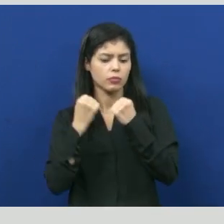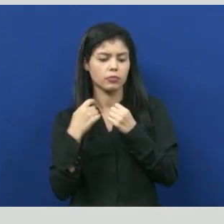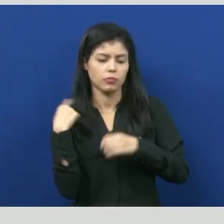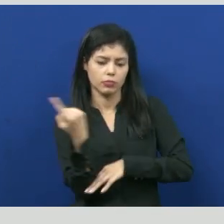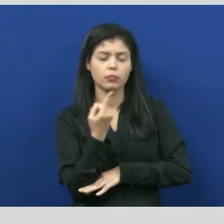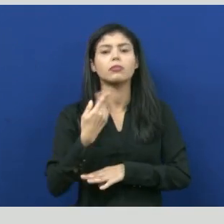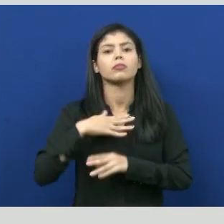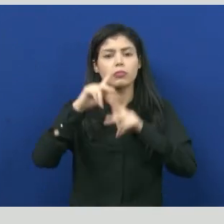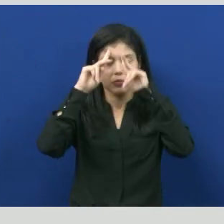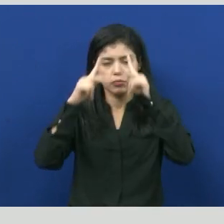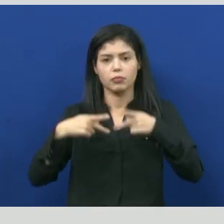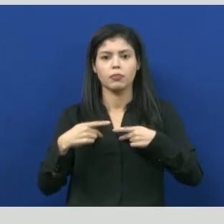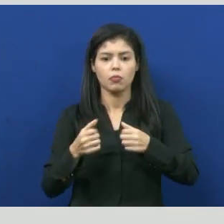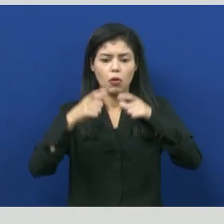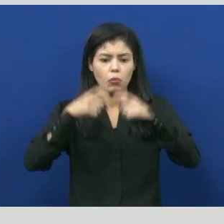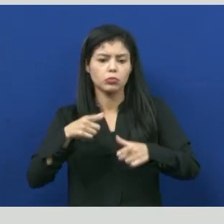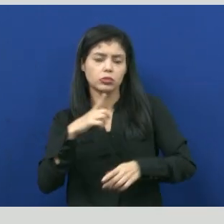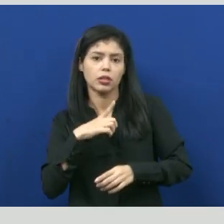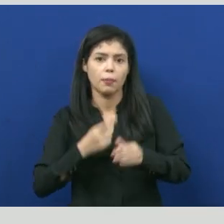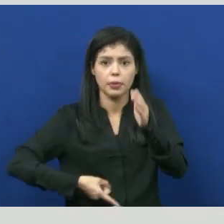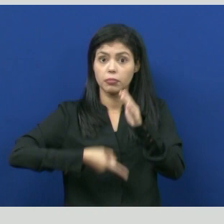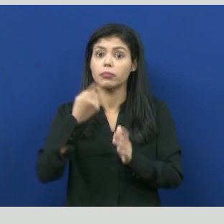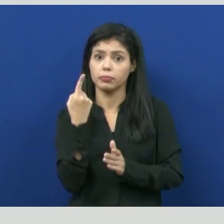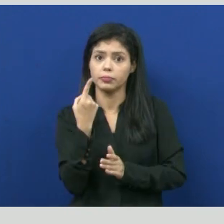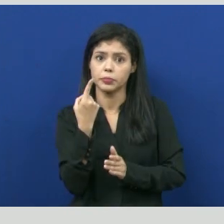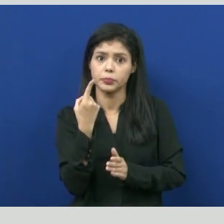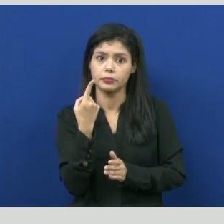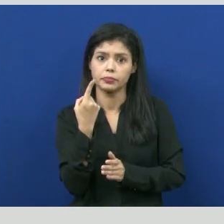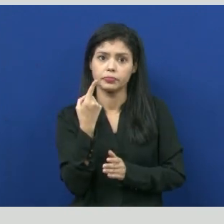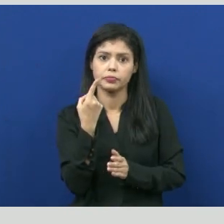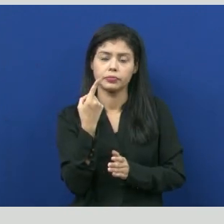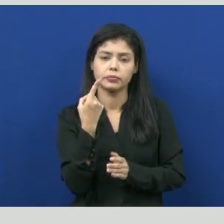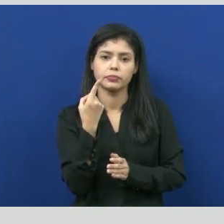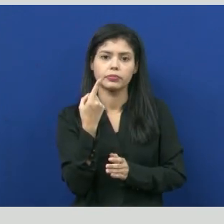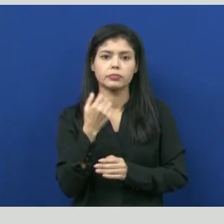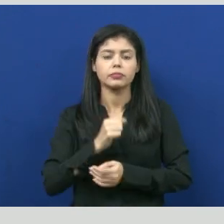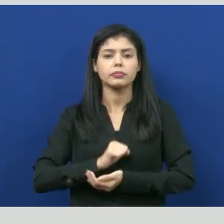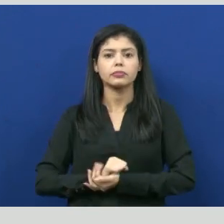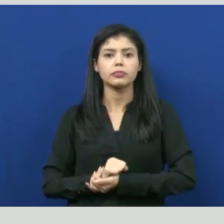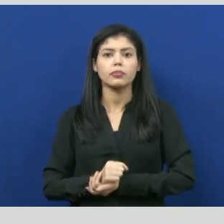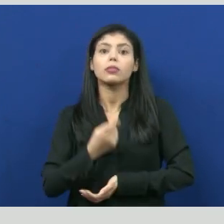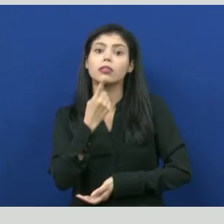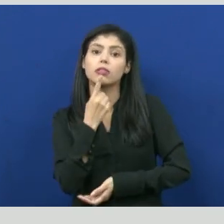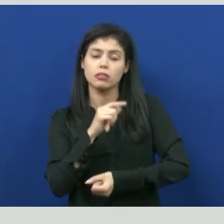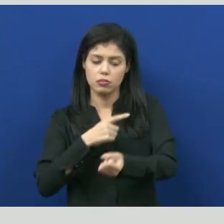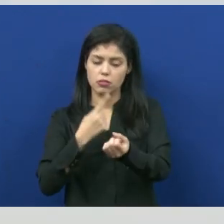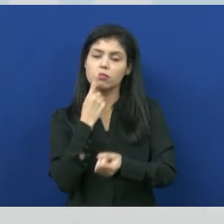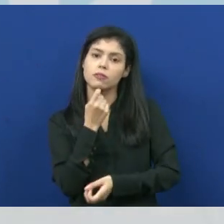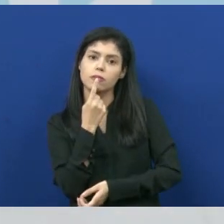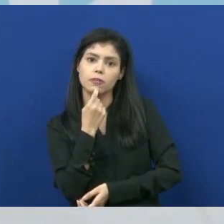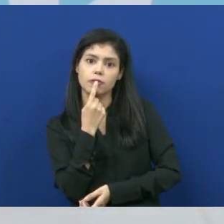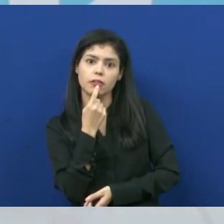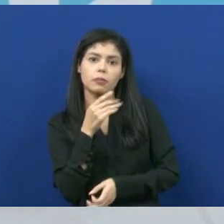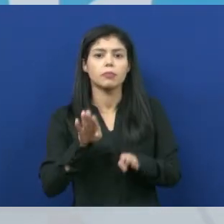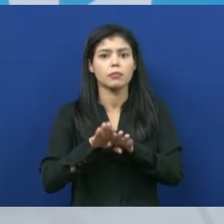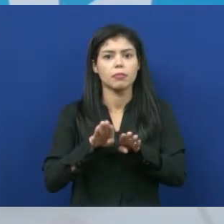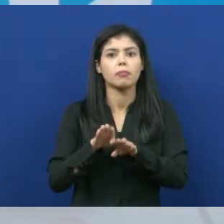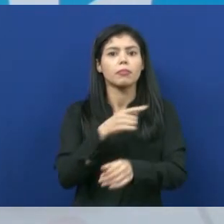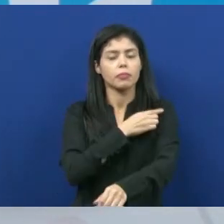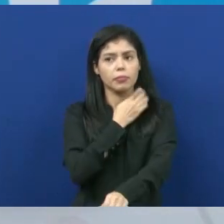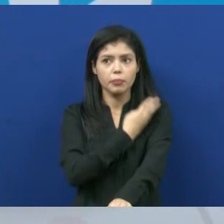vivos, onde ele classificou primeiramente em seres de sangue vermelho e seres de sangue